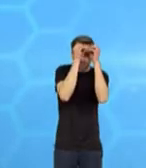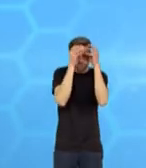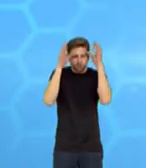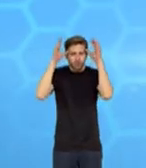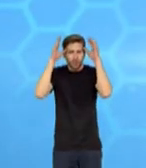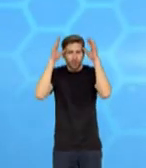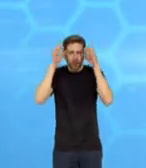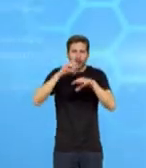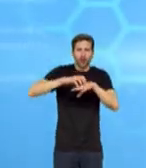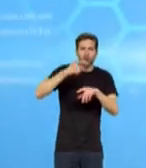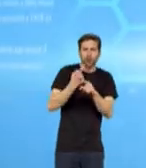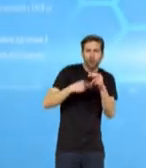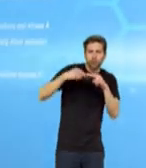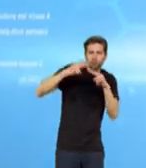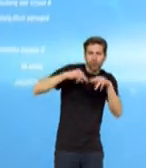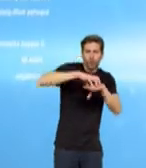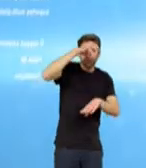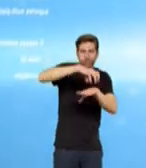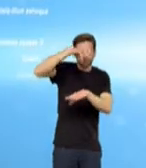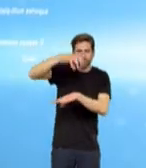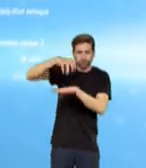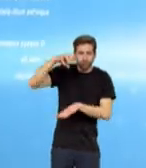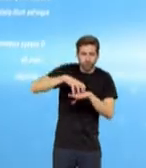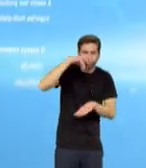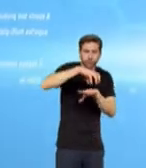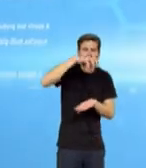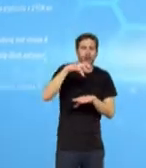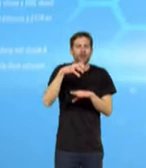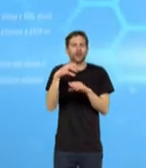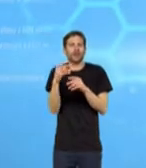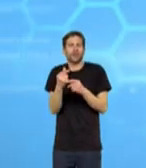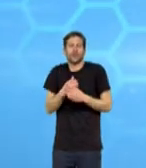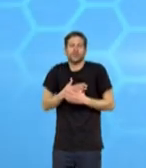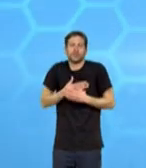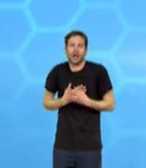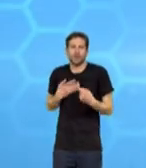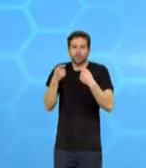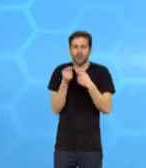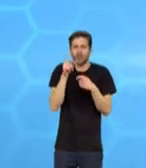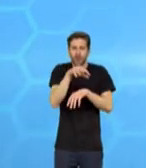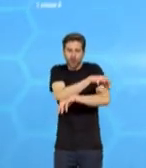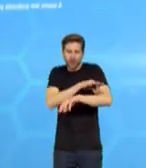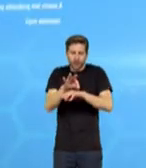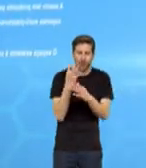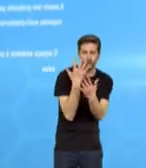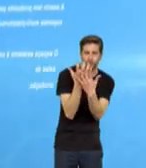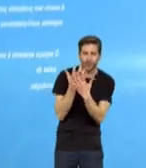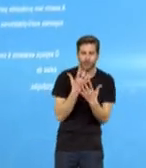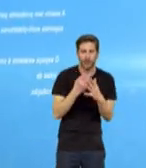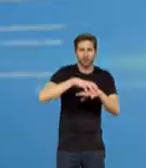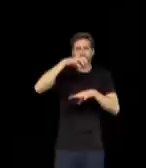residencial. Além da ligação afetiva, destaca alguns pormenores estéticos e arquitetónicos destes 24